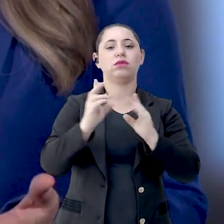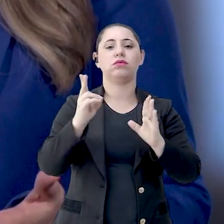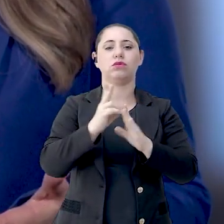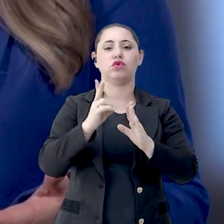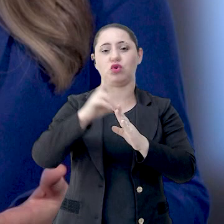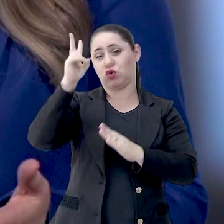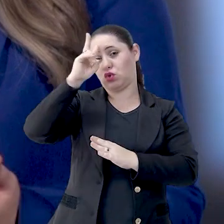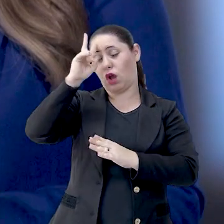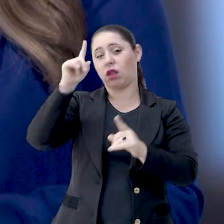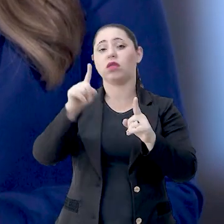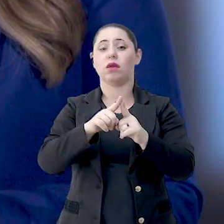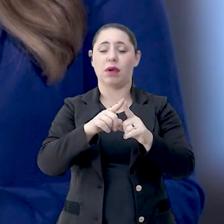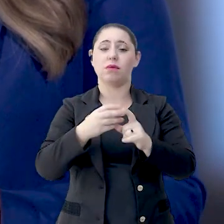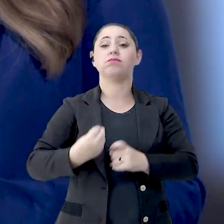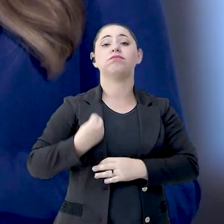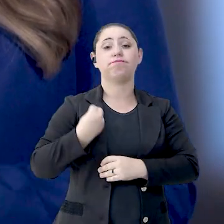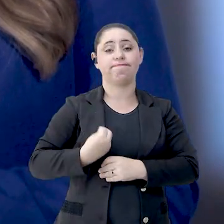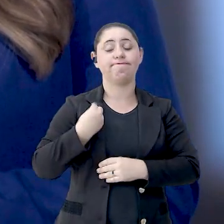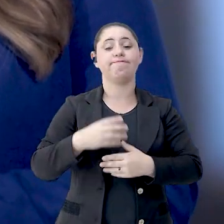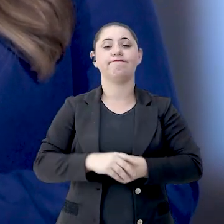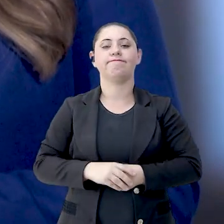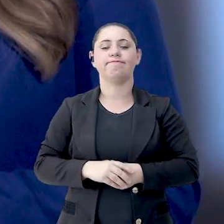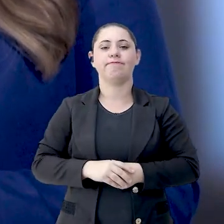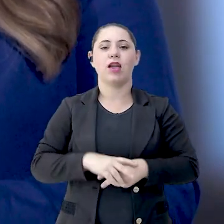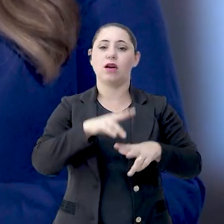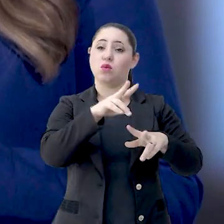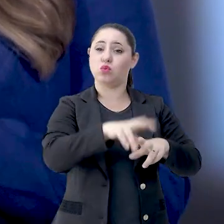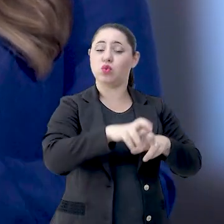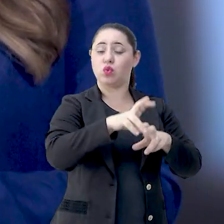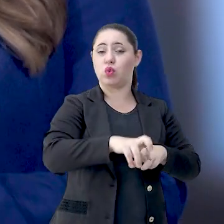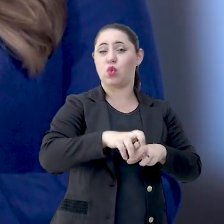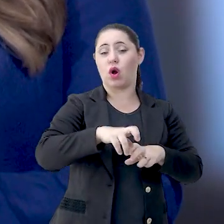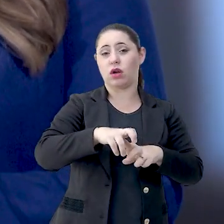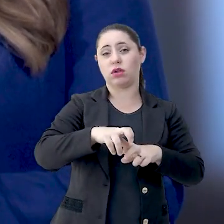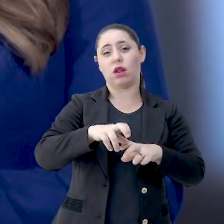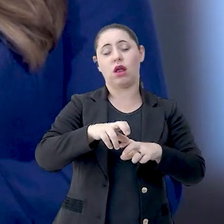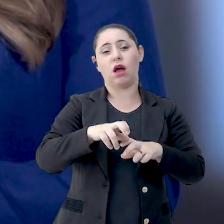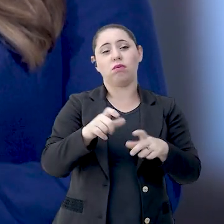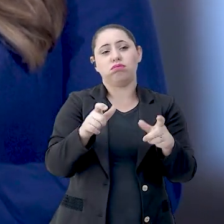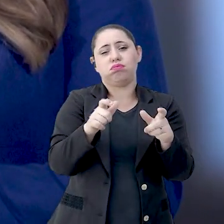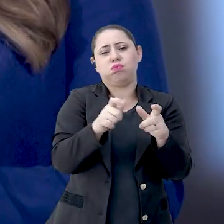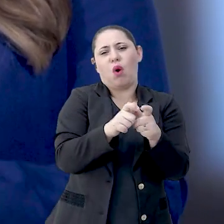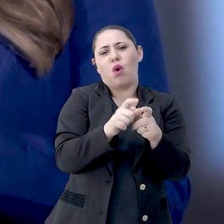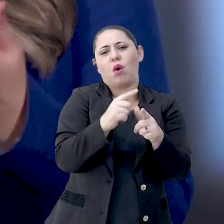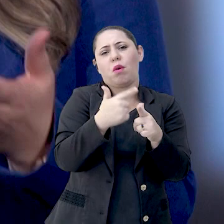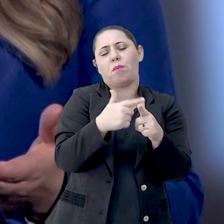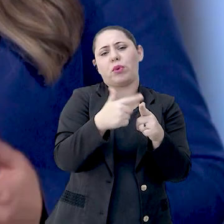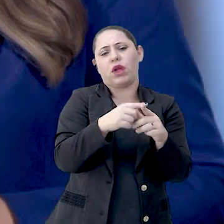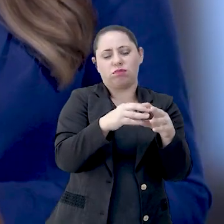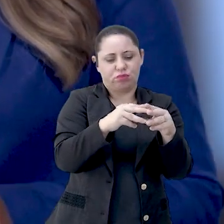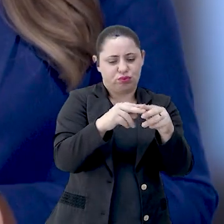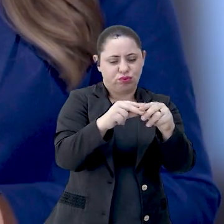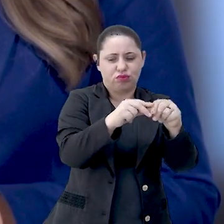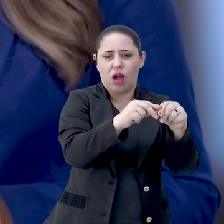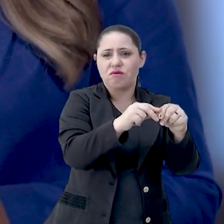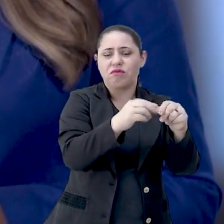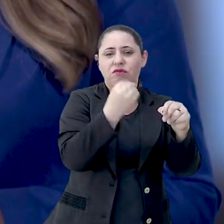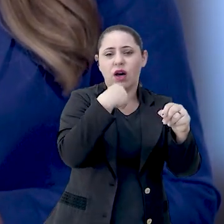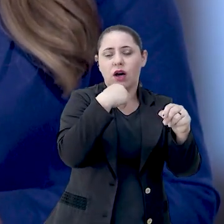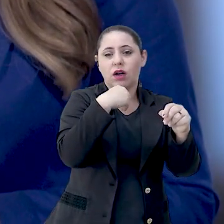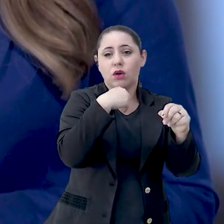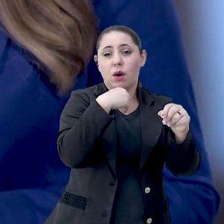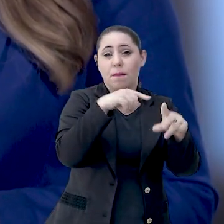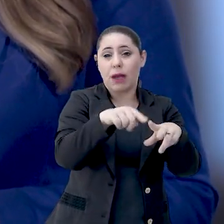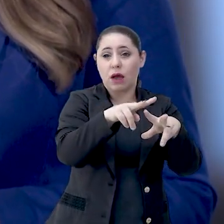espaço em decorrência do solo. E além da pecuária, que já falamos, a pesca e o turismo ecológico